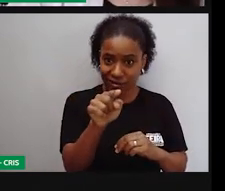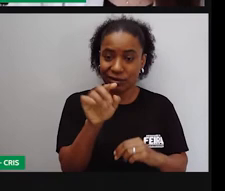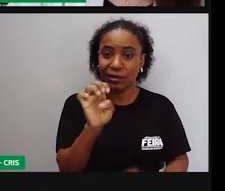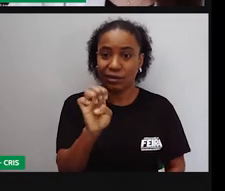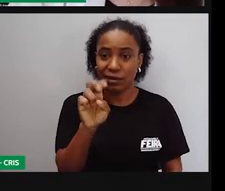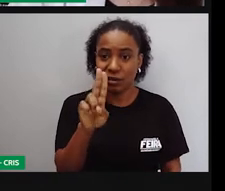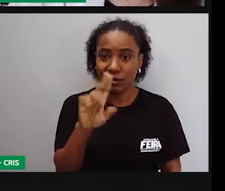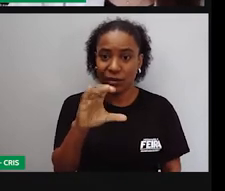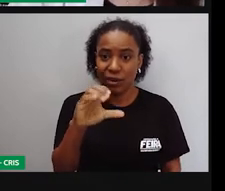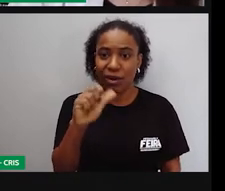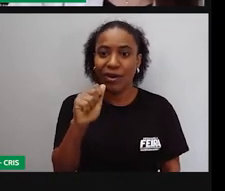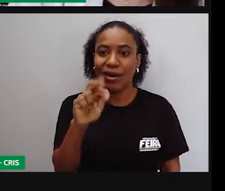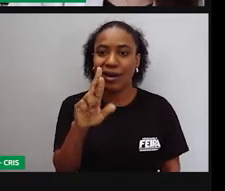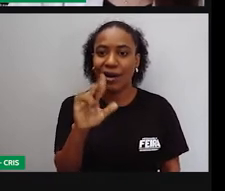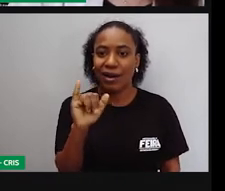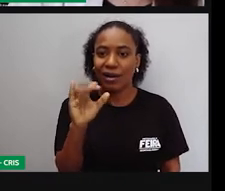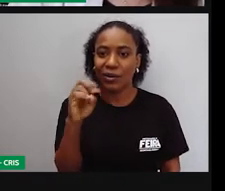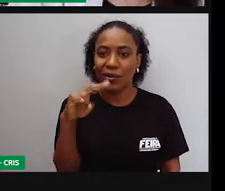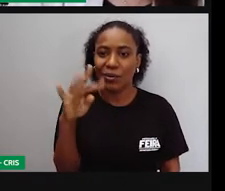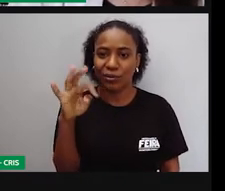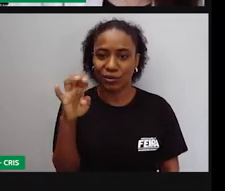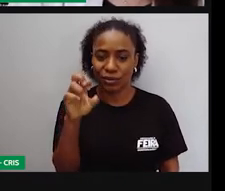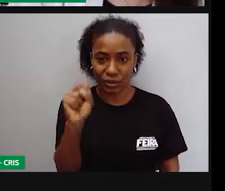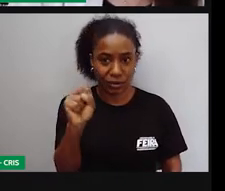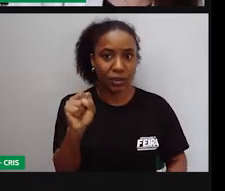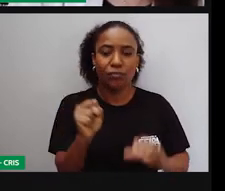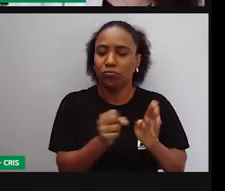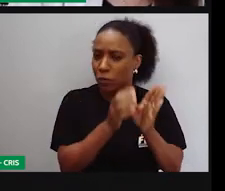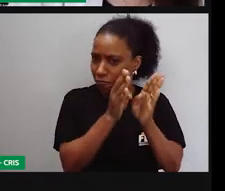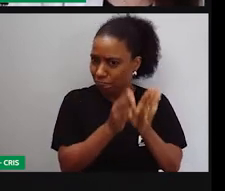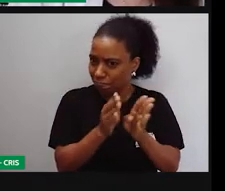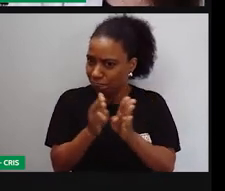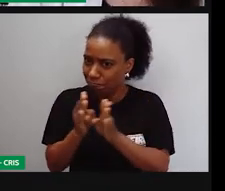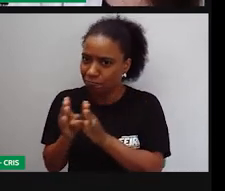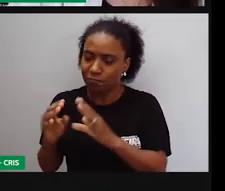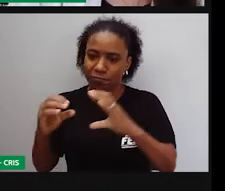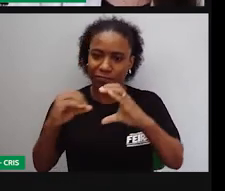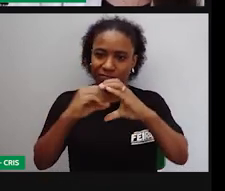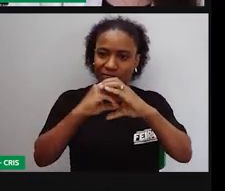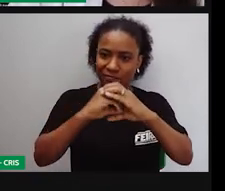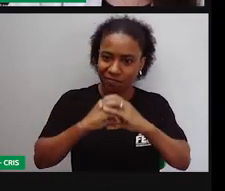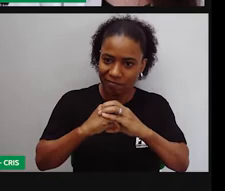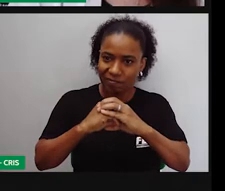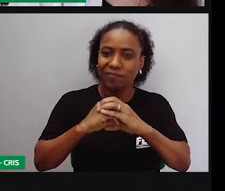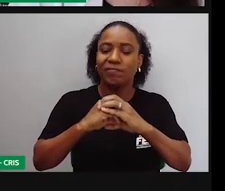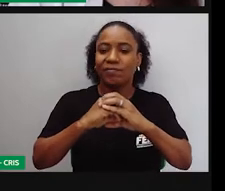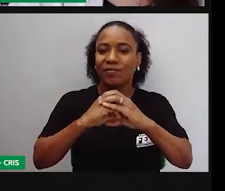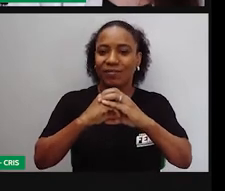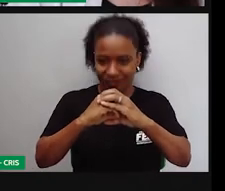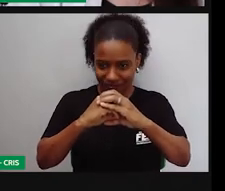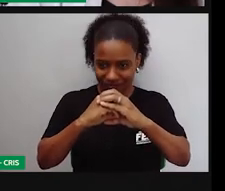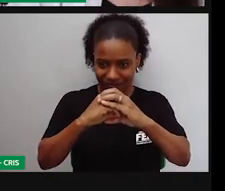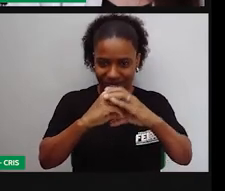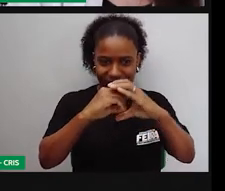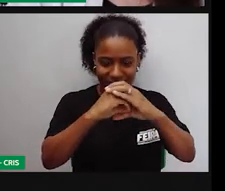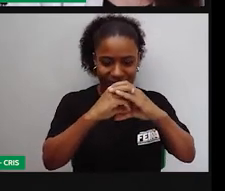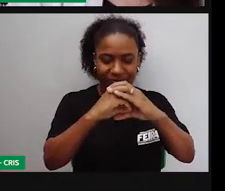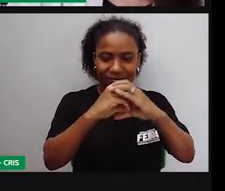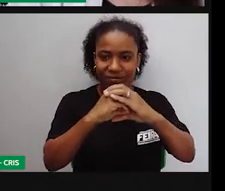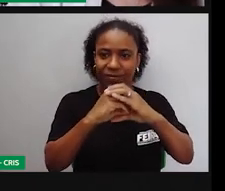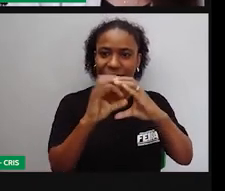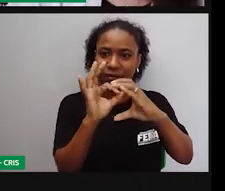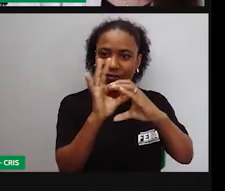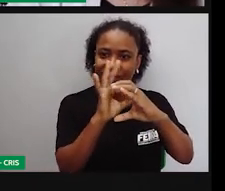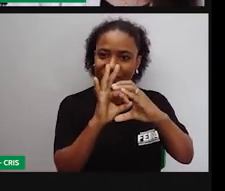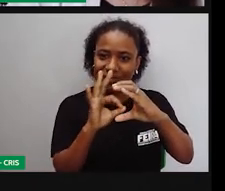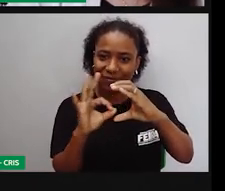marcante entre as células eucariontes e procariontes. Então, nesse tipo de célula, o material genético ele não está espalhado, como nas outras células,